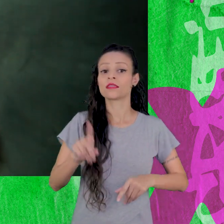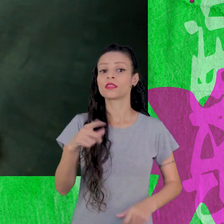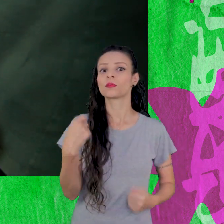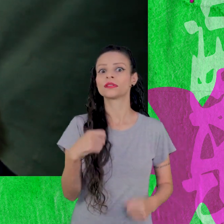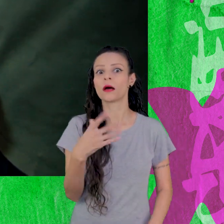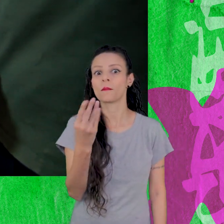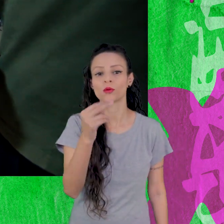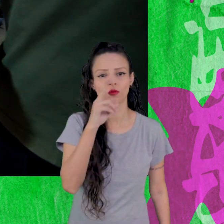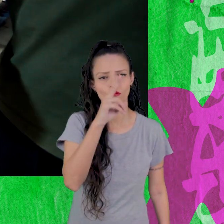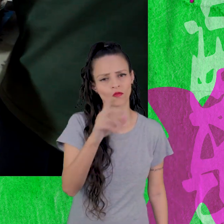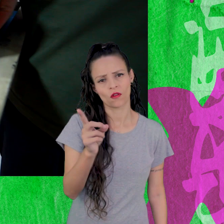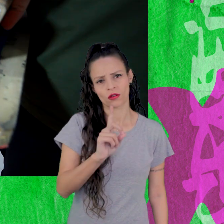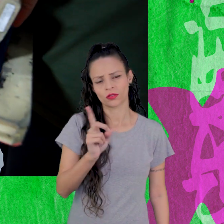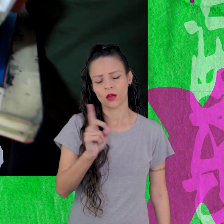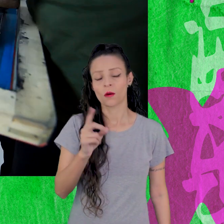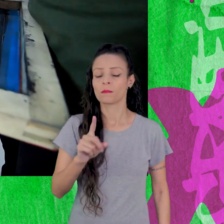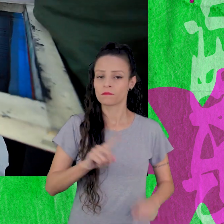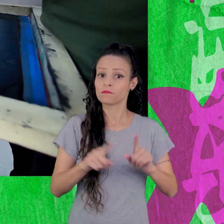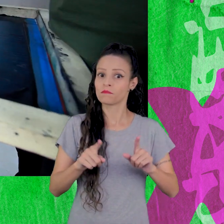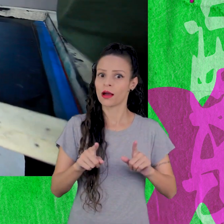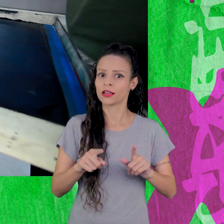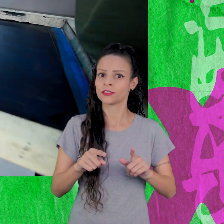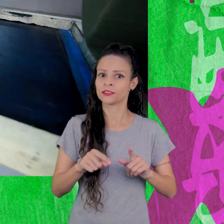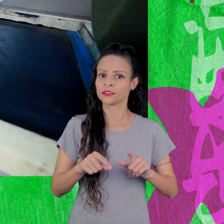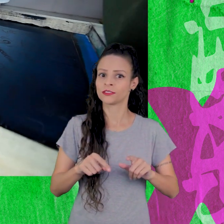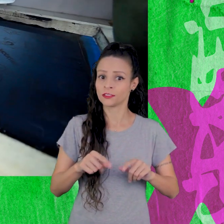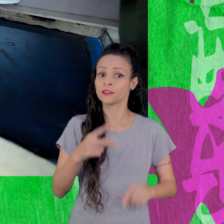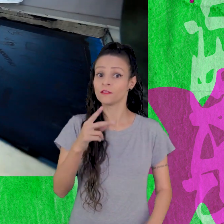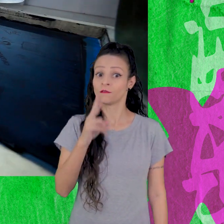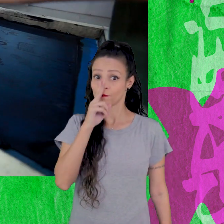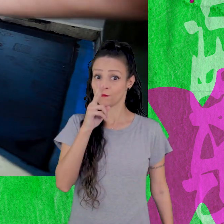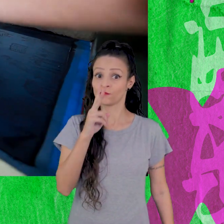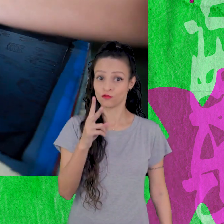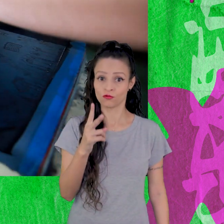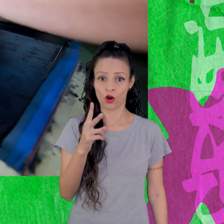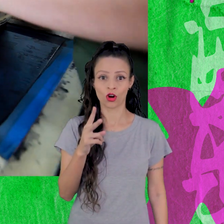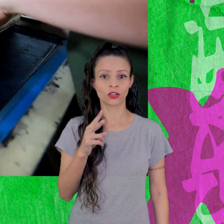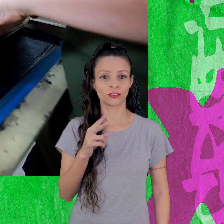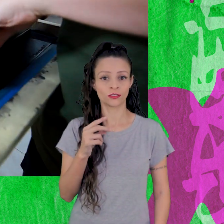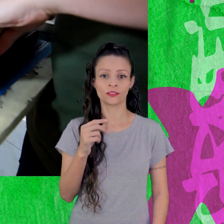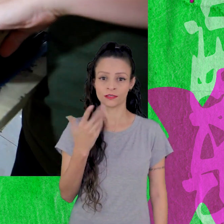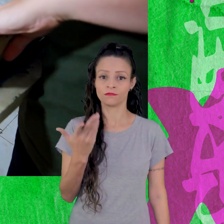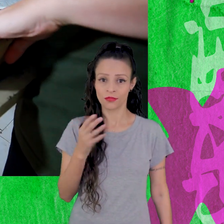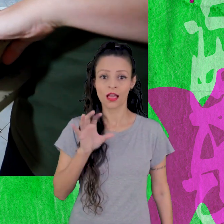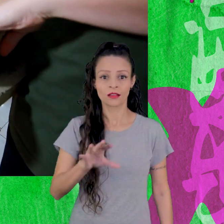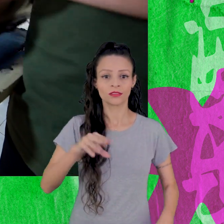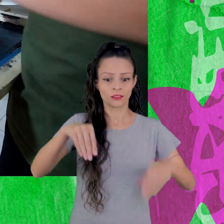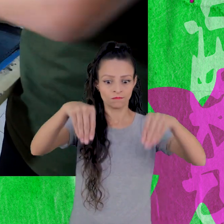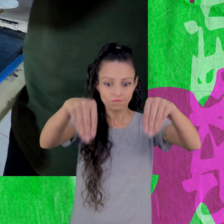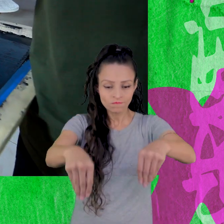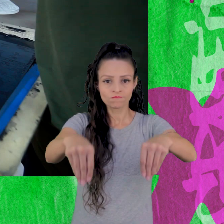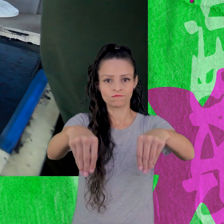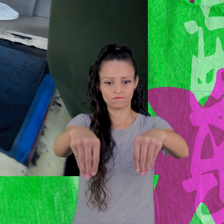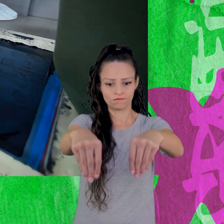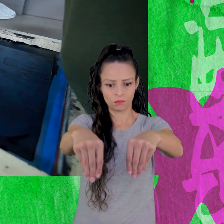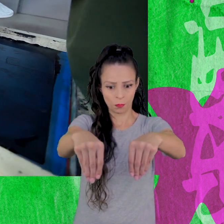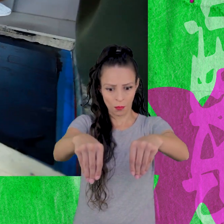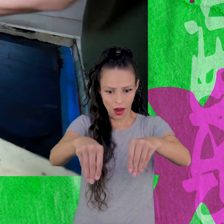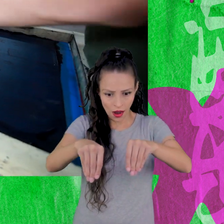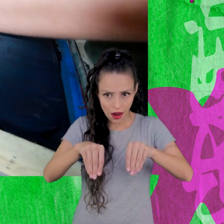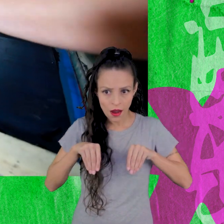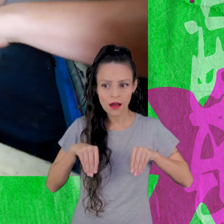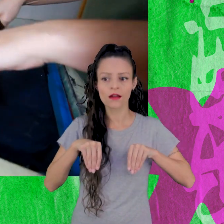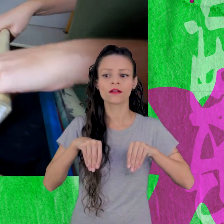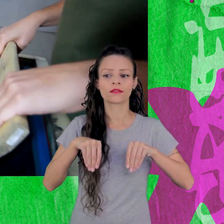muita pressão, mas firme o rodo para que a tinta que está em cima